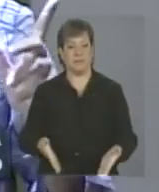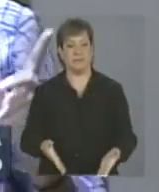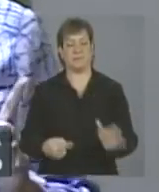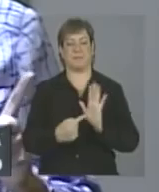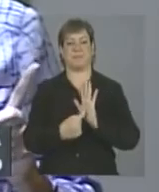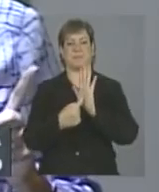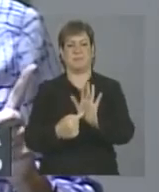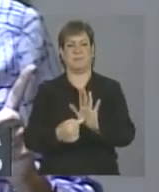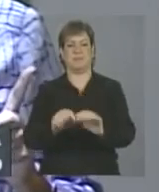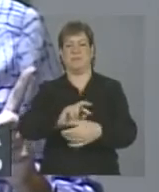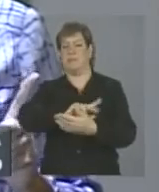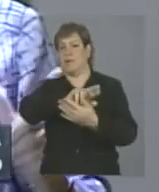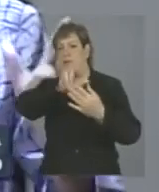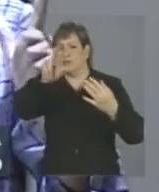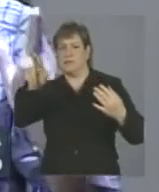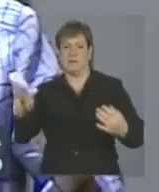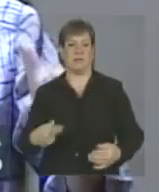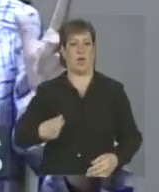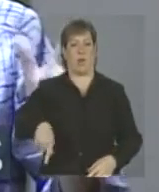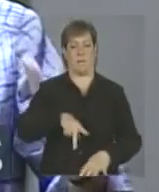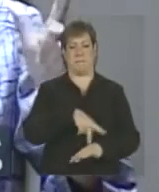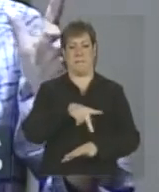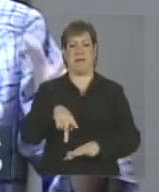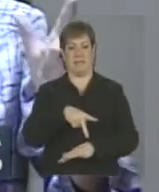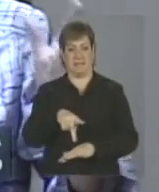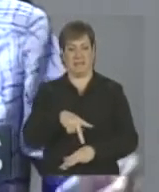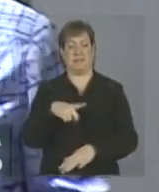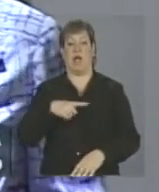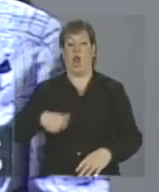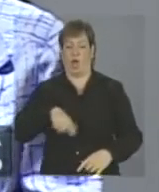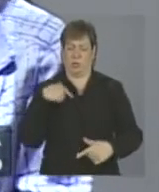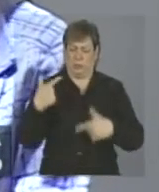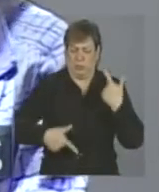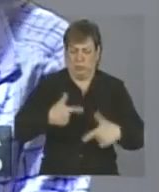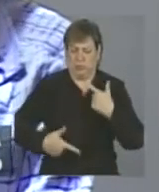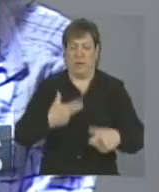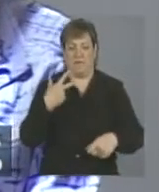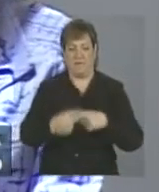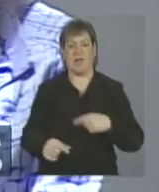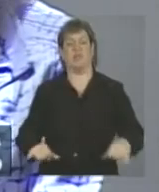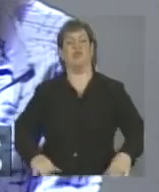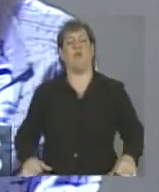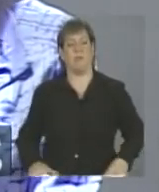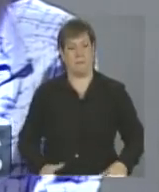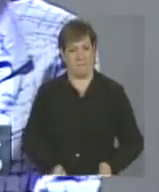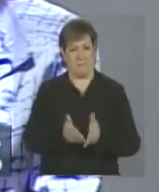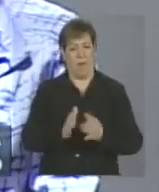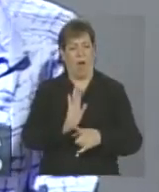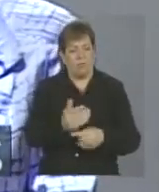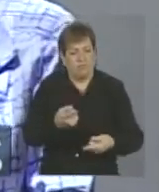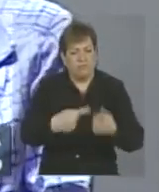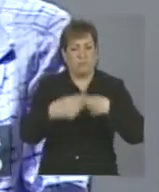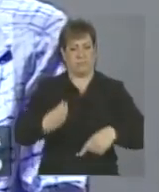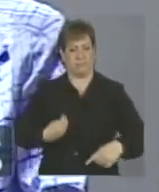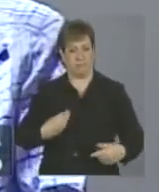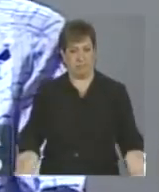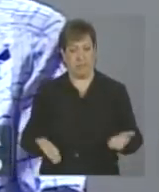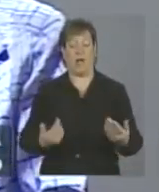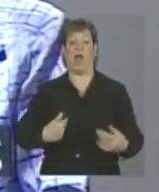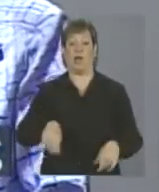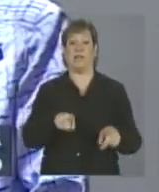a complexidade do nosso país. Ao mesmo tempo que nós combatemos a miséria, nós temos de ser capazes a responder